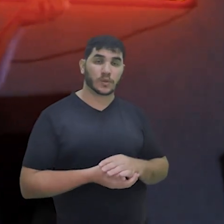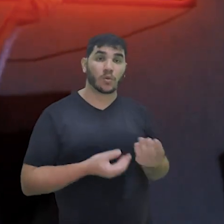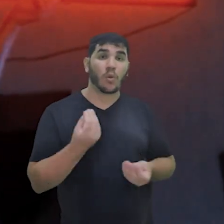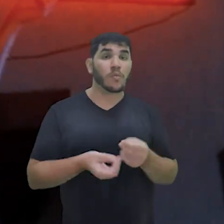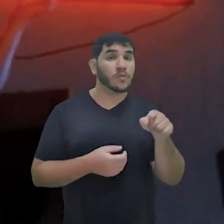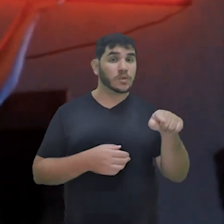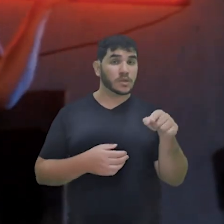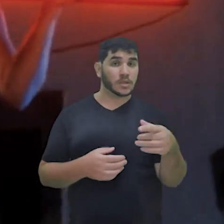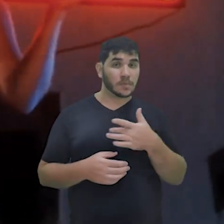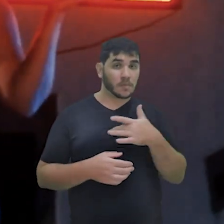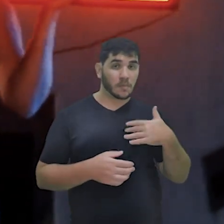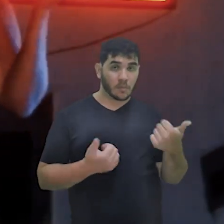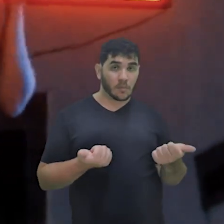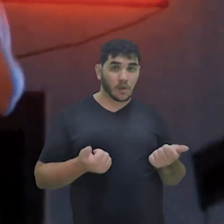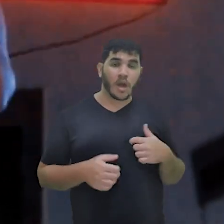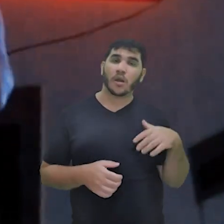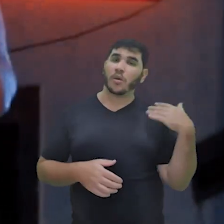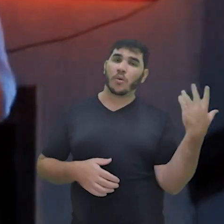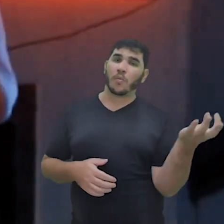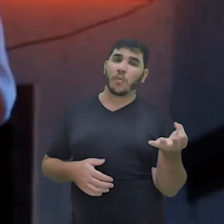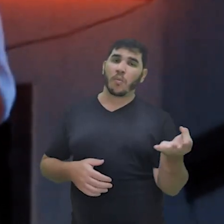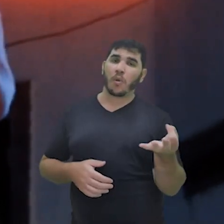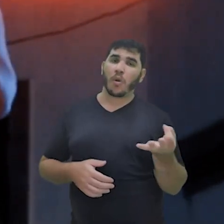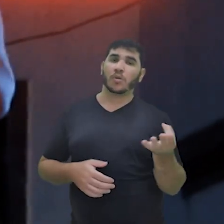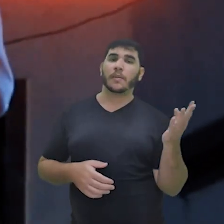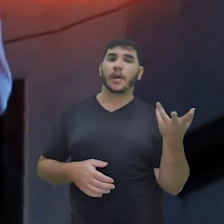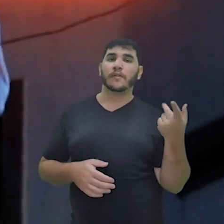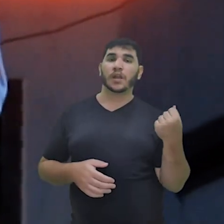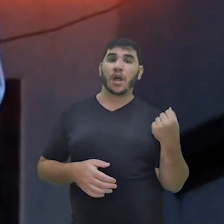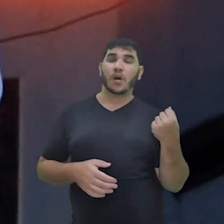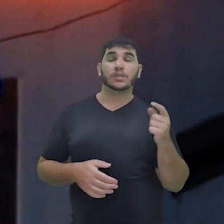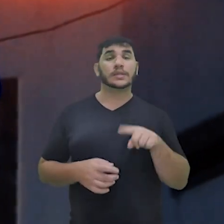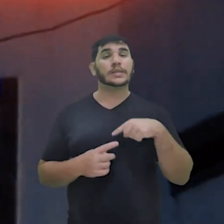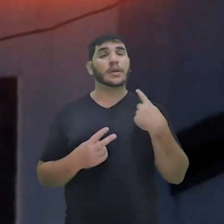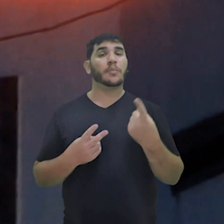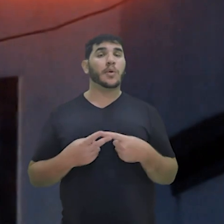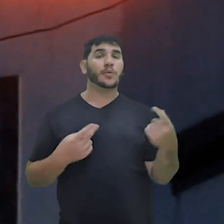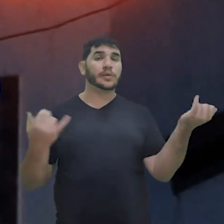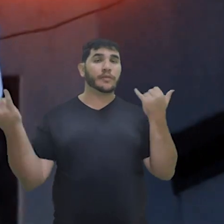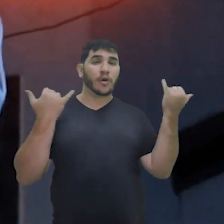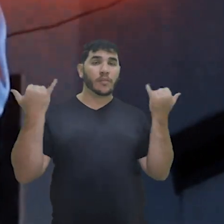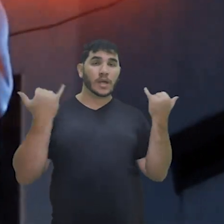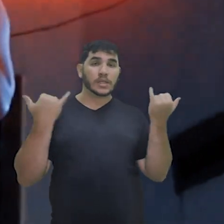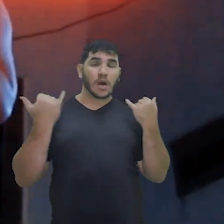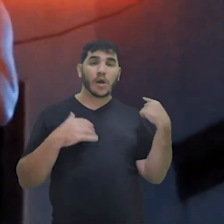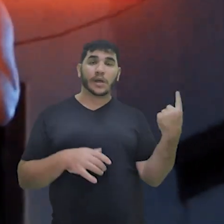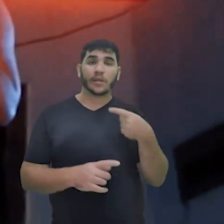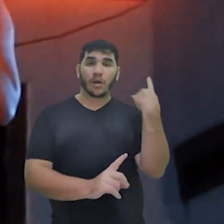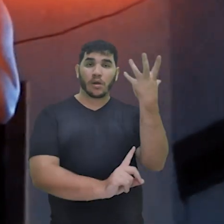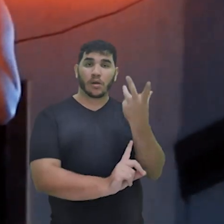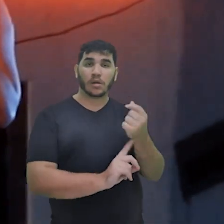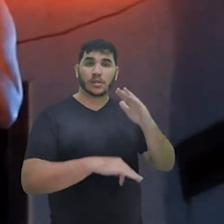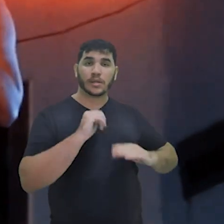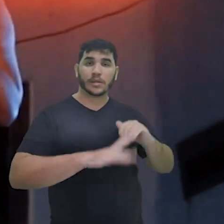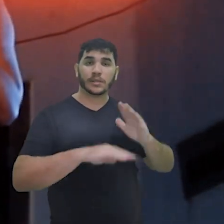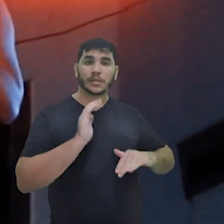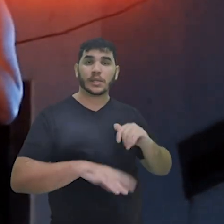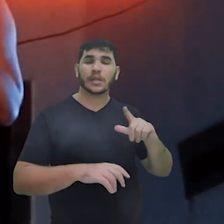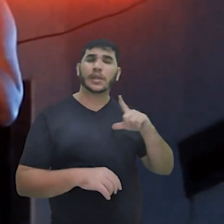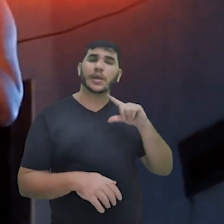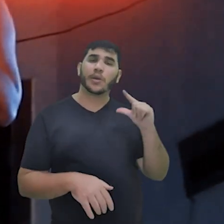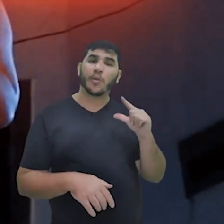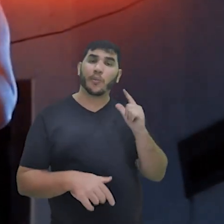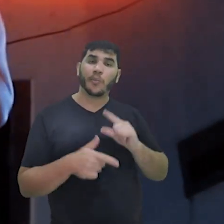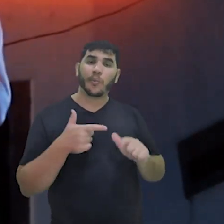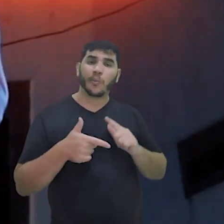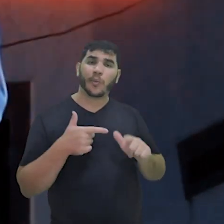Eu estou ótima, querida. Só depois das últimas notícias é que nós, artistas, estamos passando por um